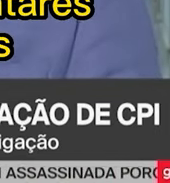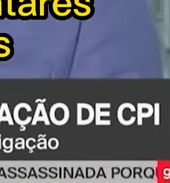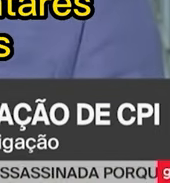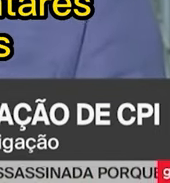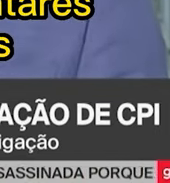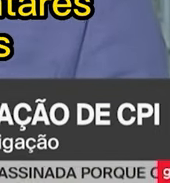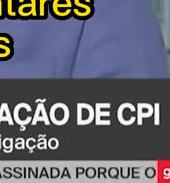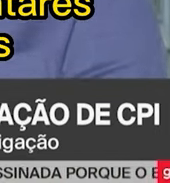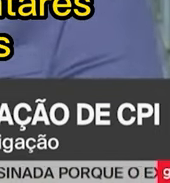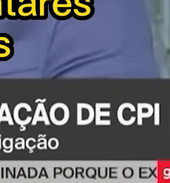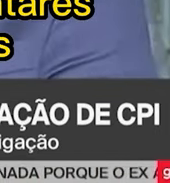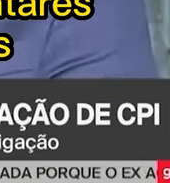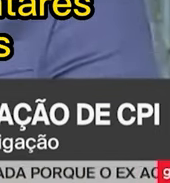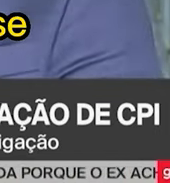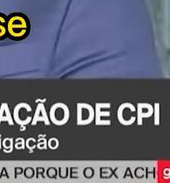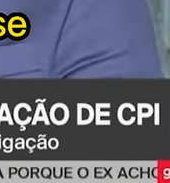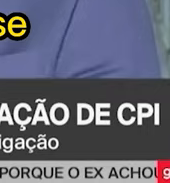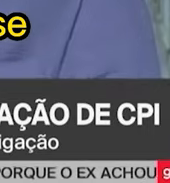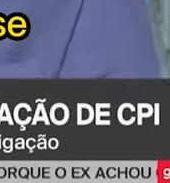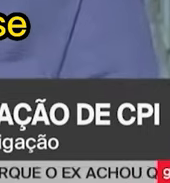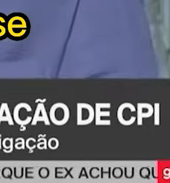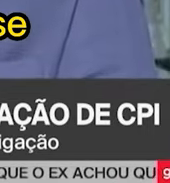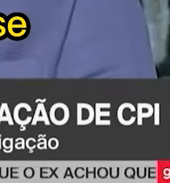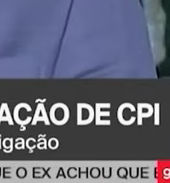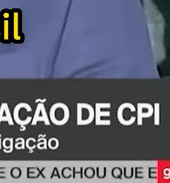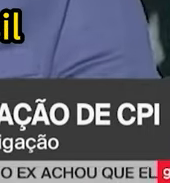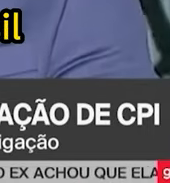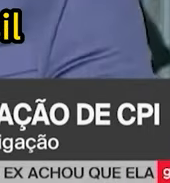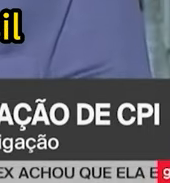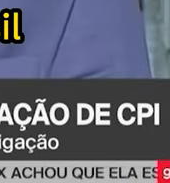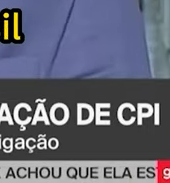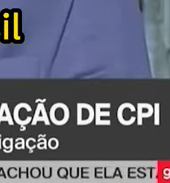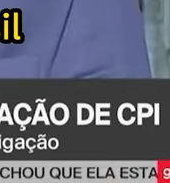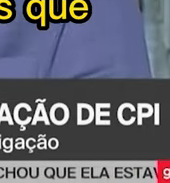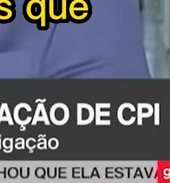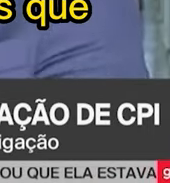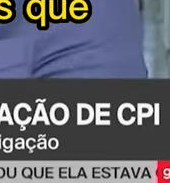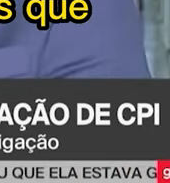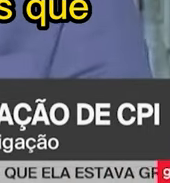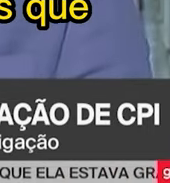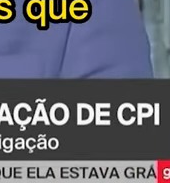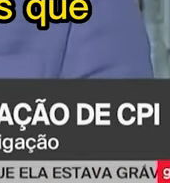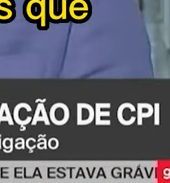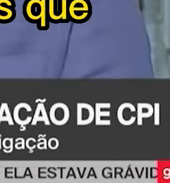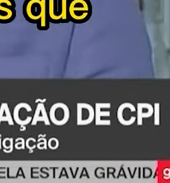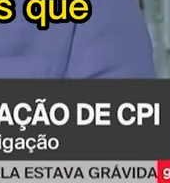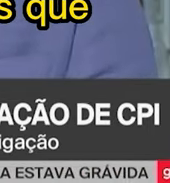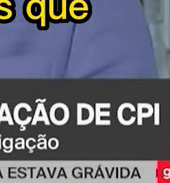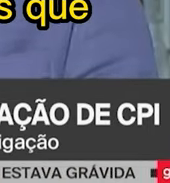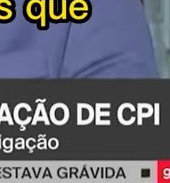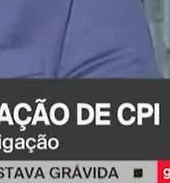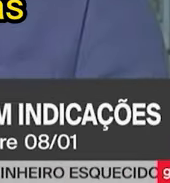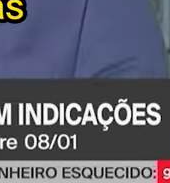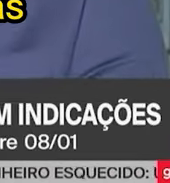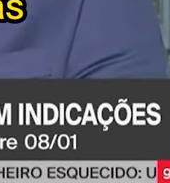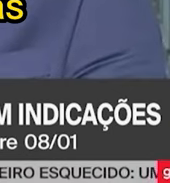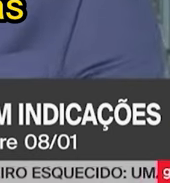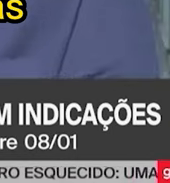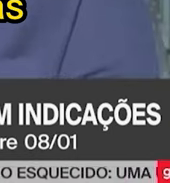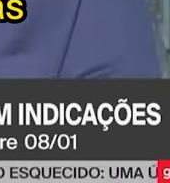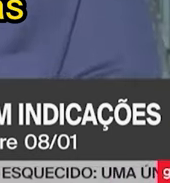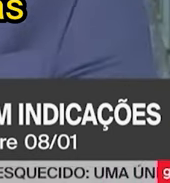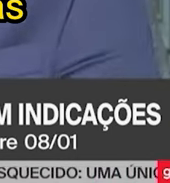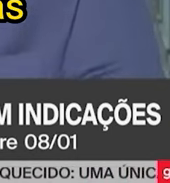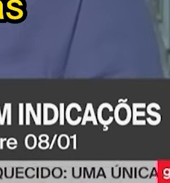pressionando parlamentares de partidos próximos ou de partidos da base ou até do União Brasil a retirar essas assinaturas que foram dadas. Quem